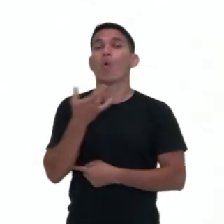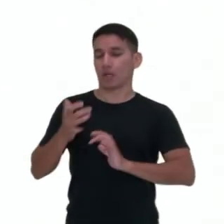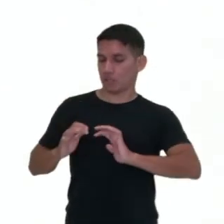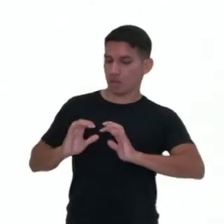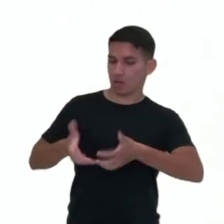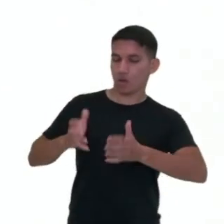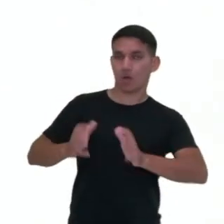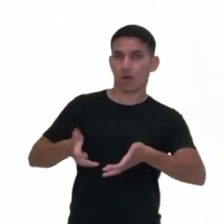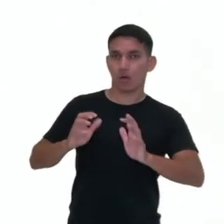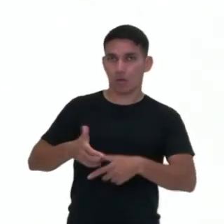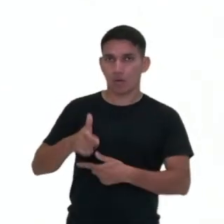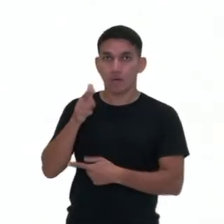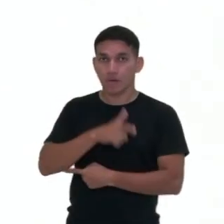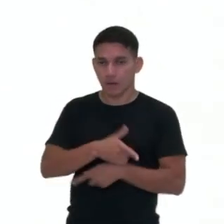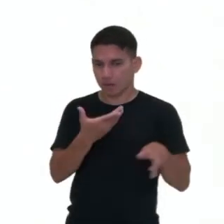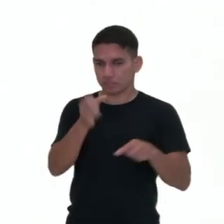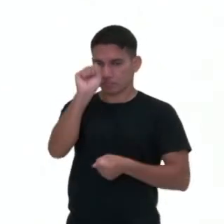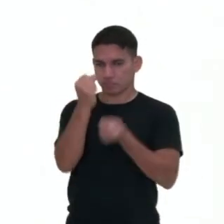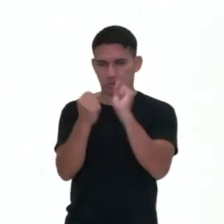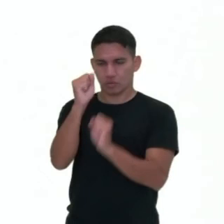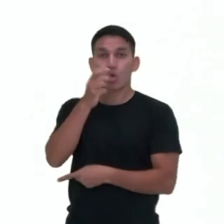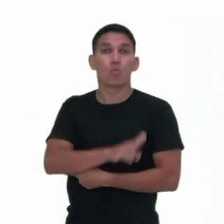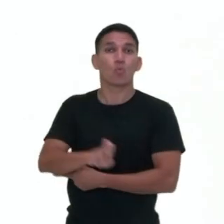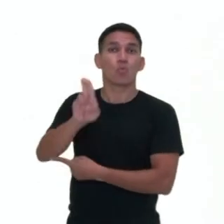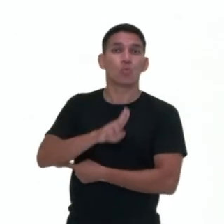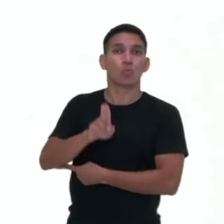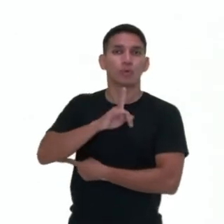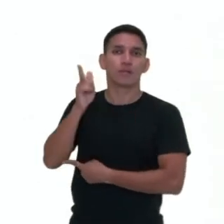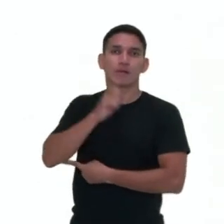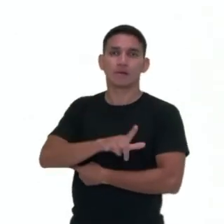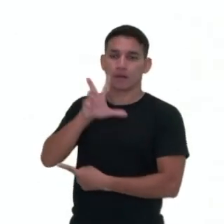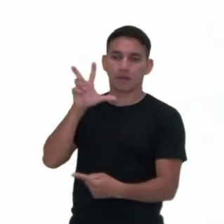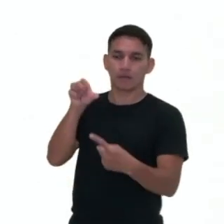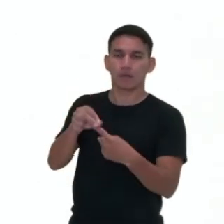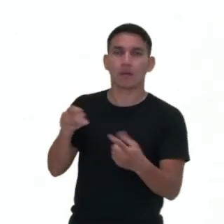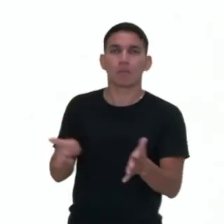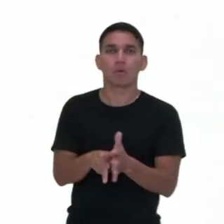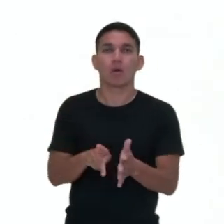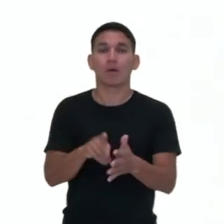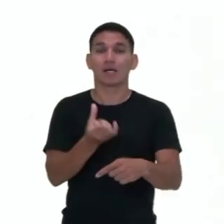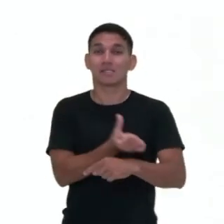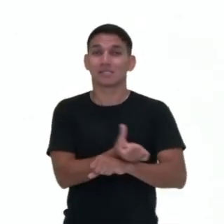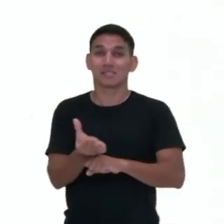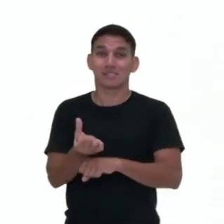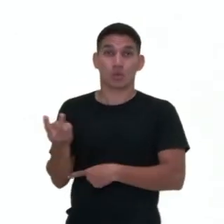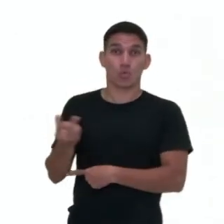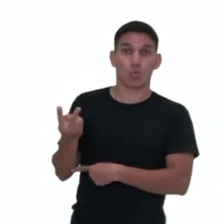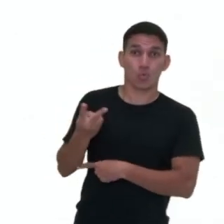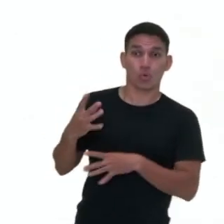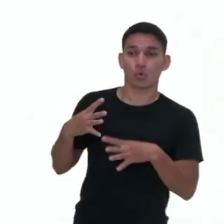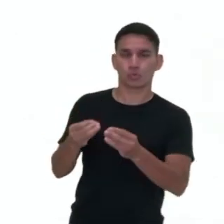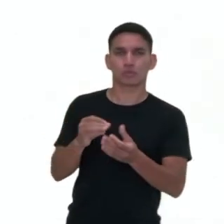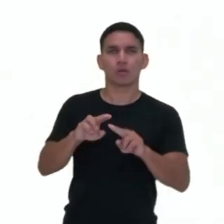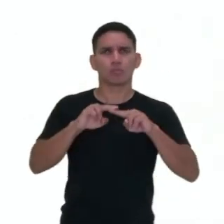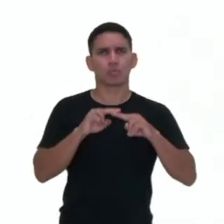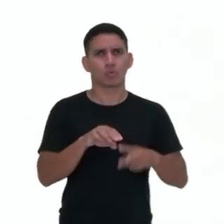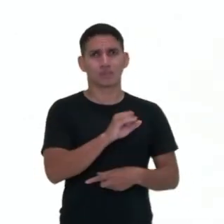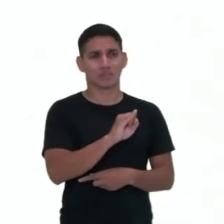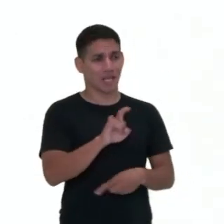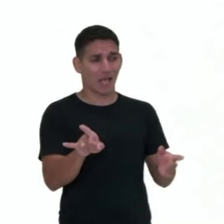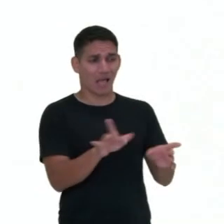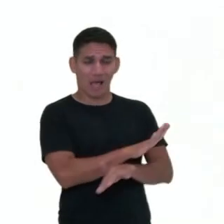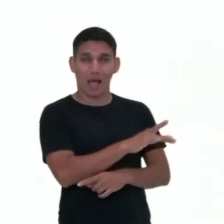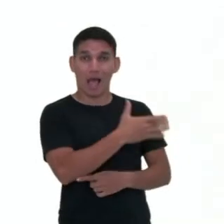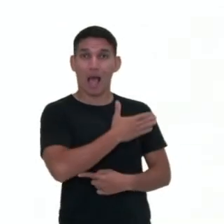rodas a montadora utilizará para o segundo semestre inteiro? Então, de agosto até dezembro, pessoal,